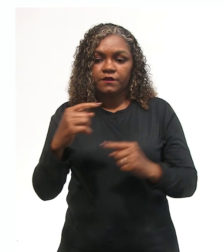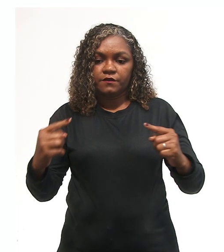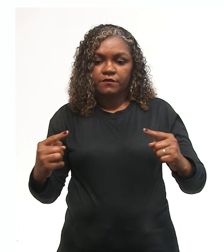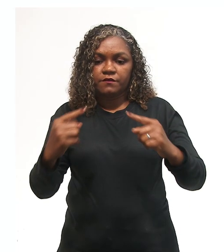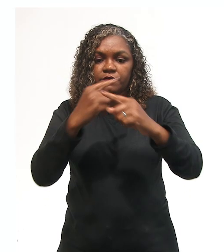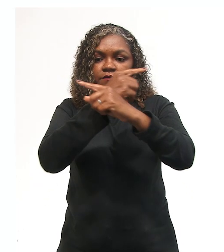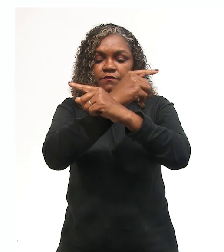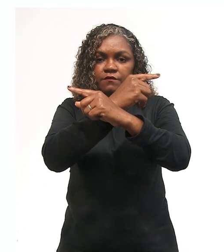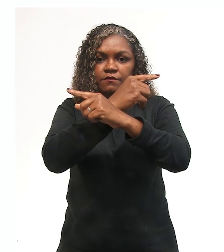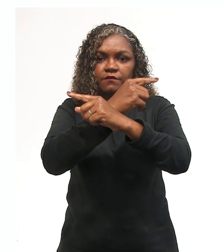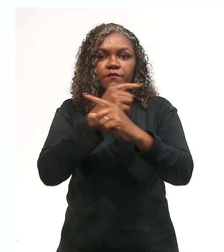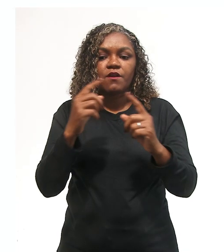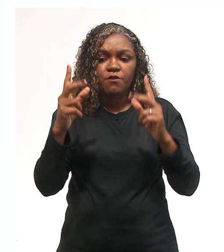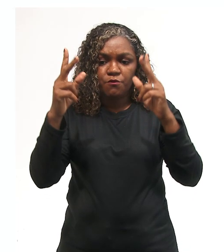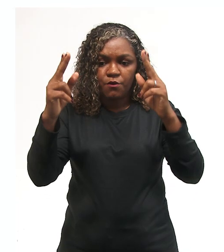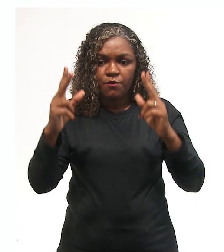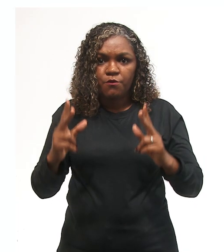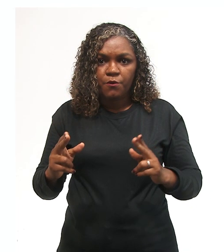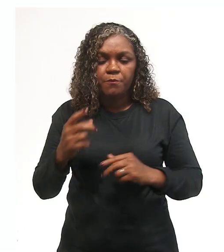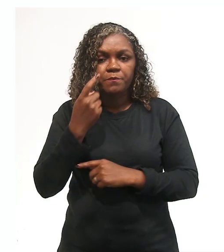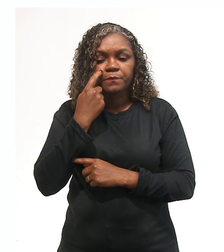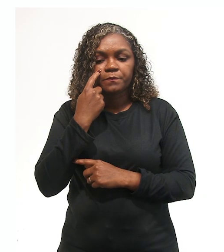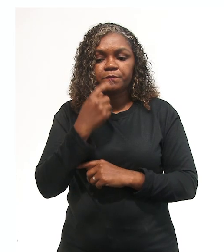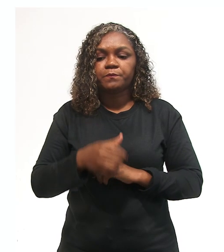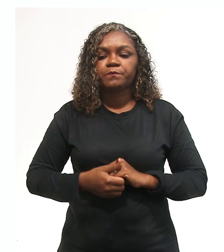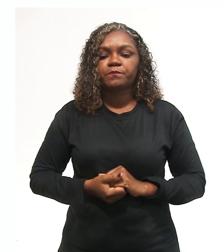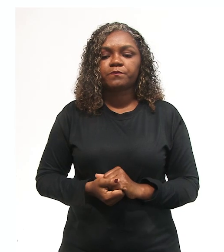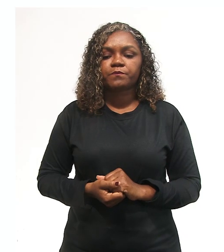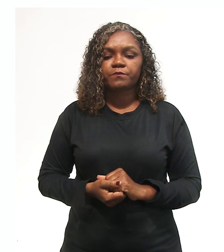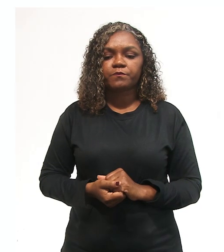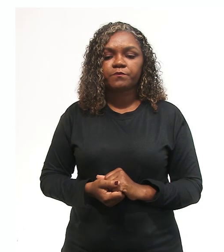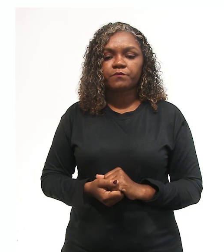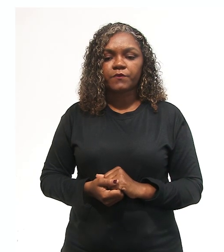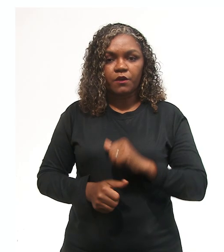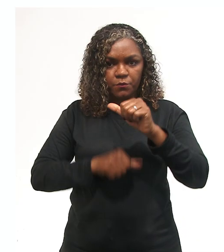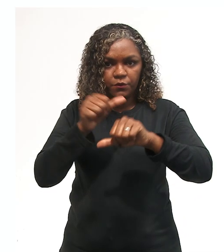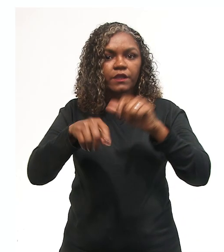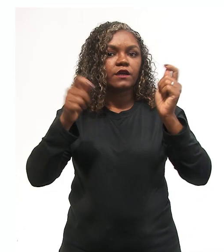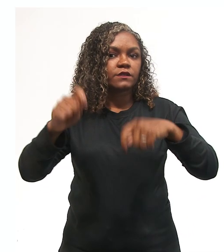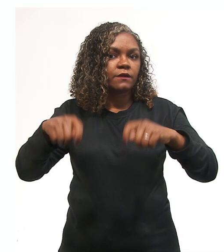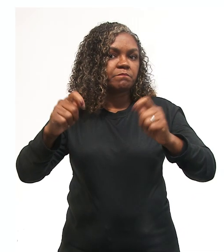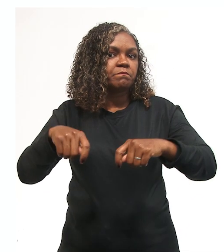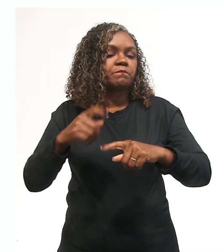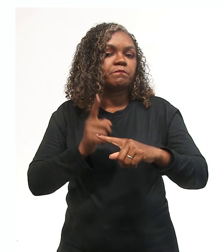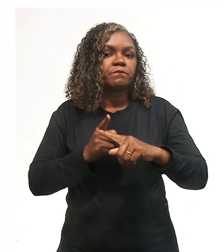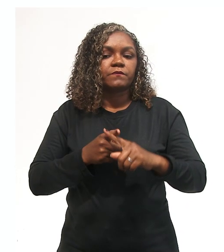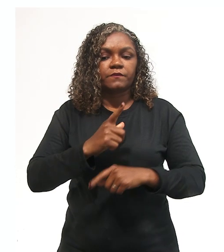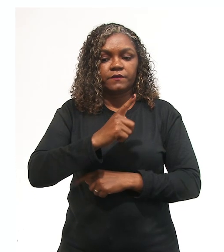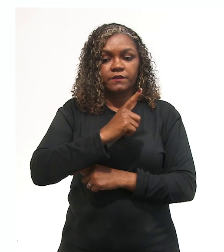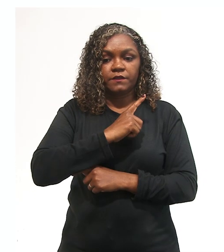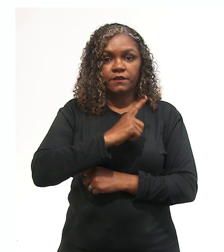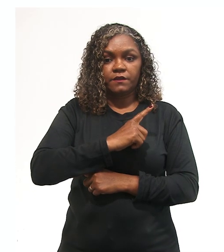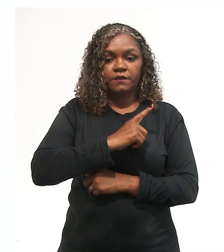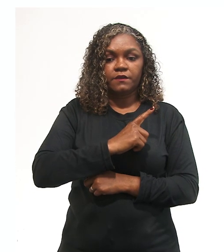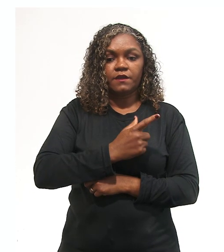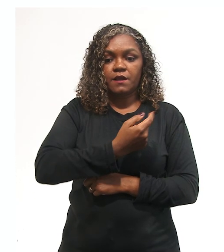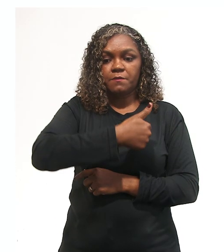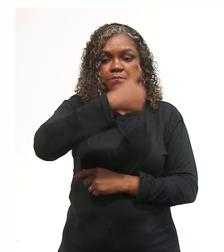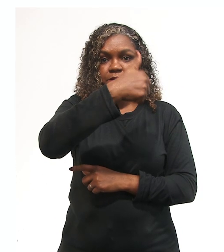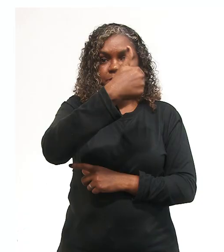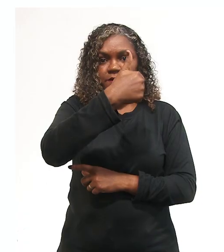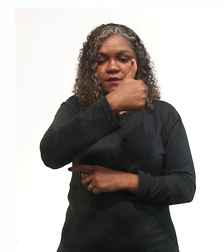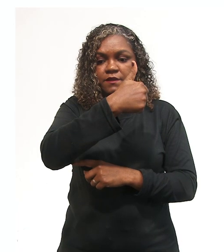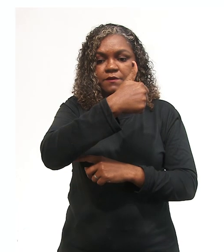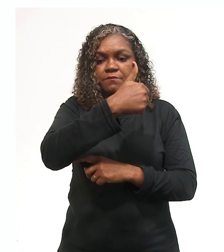vai ter uma igualdade. Então, nesse caso aqui, eu consigo fazer a transformação, né? Então, a gente tem a primeira taxa, que está ligada ao